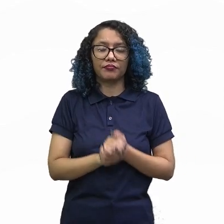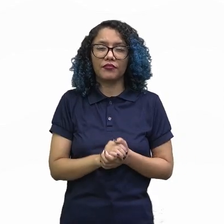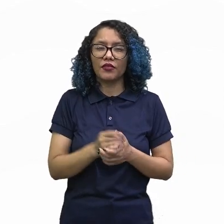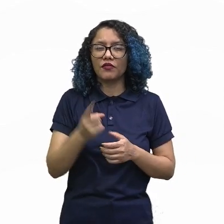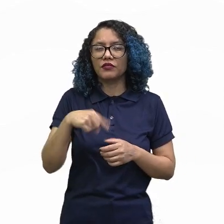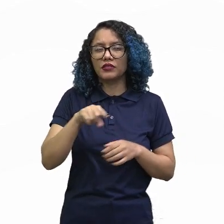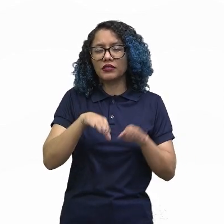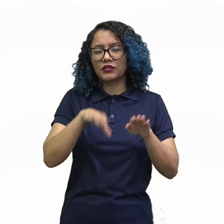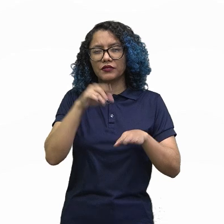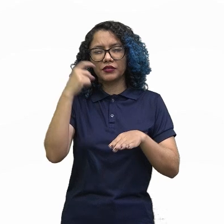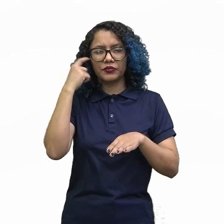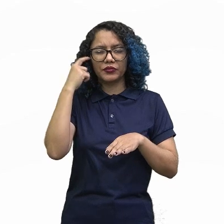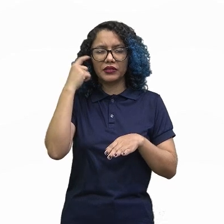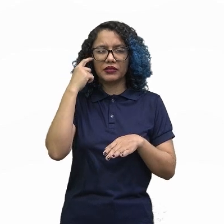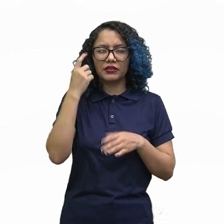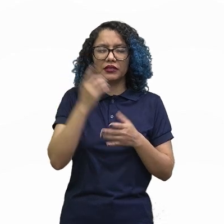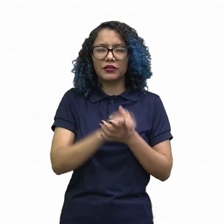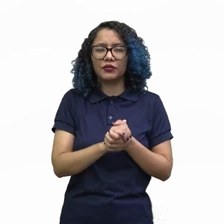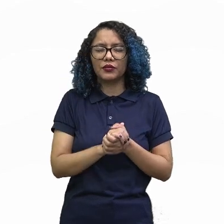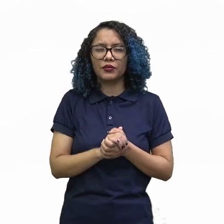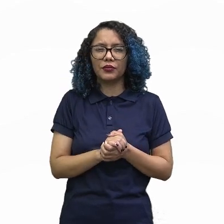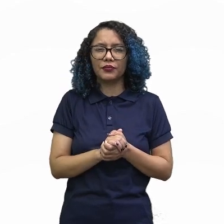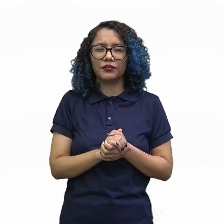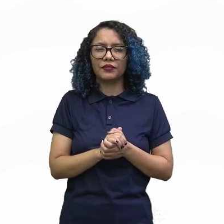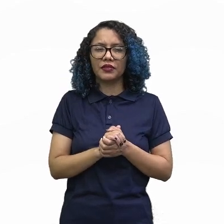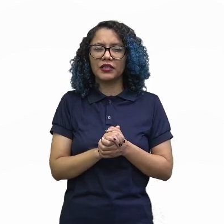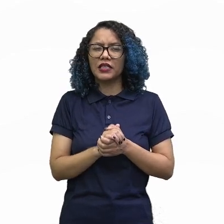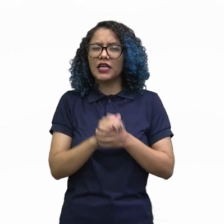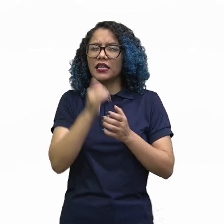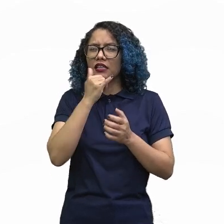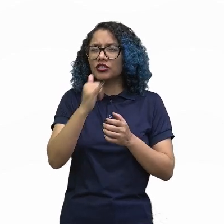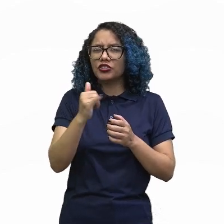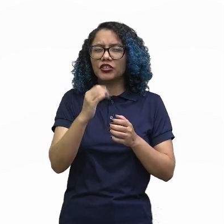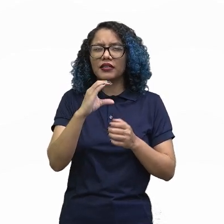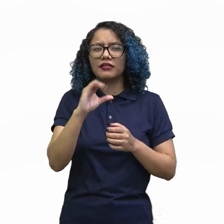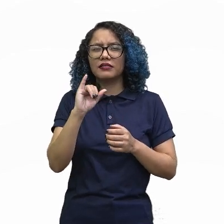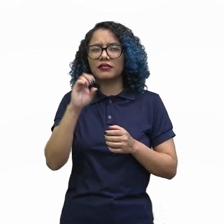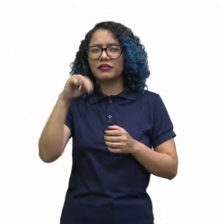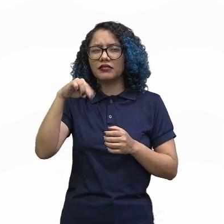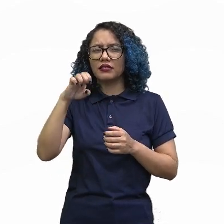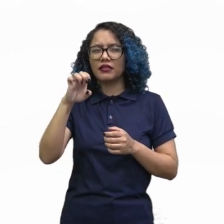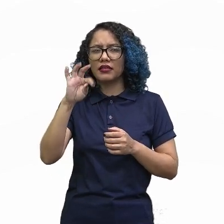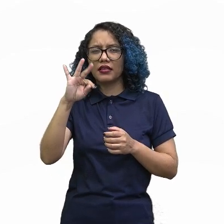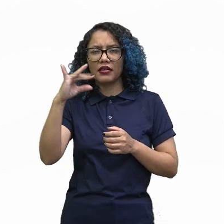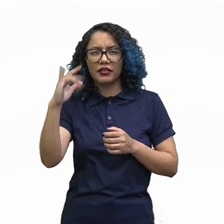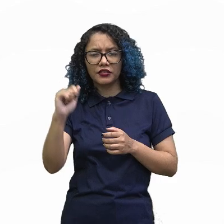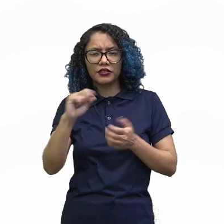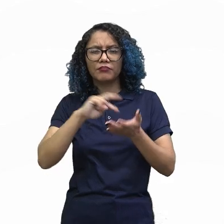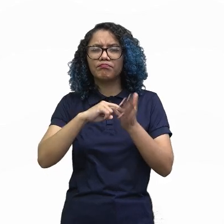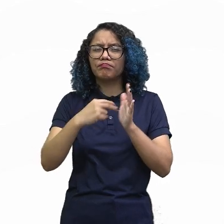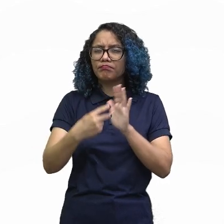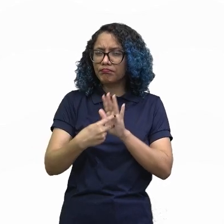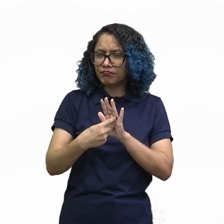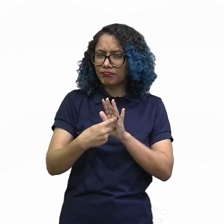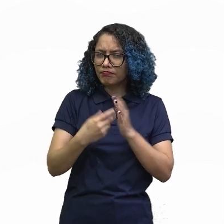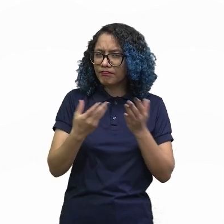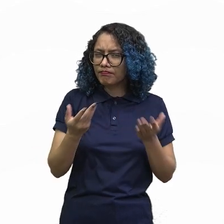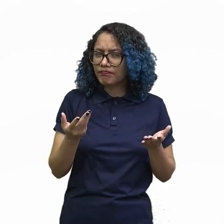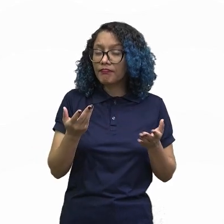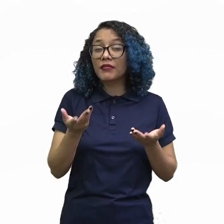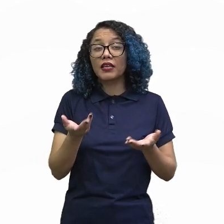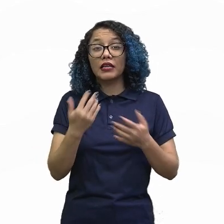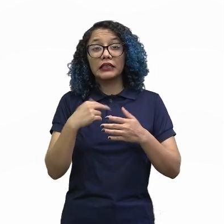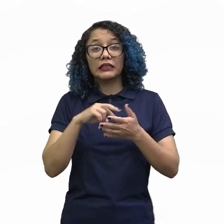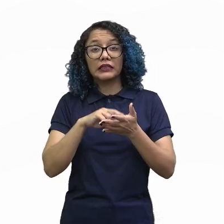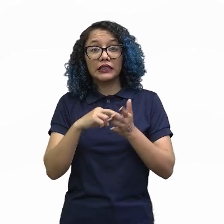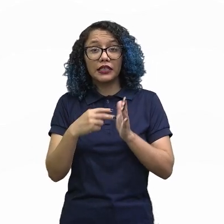se perguntando, não lembrando o que é energia cinética. Lembram, quando nós estudamos energia cinética, é